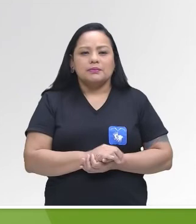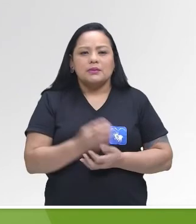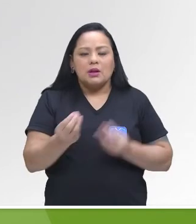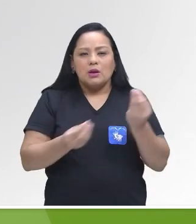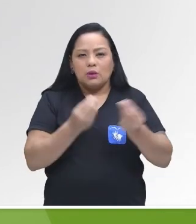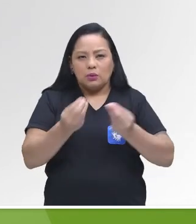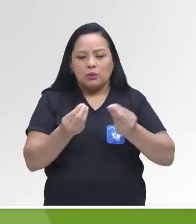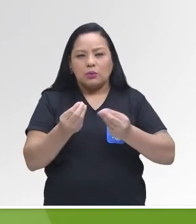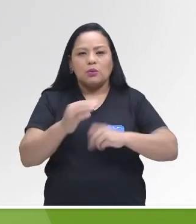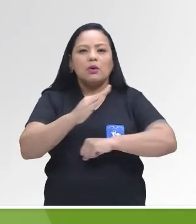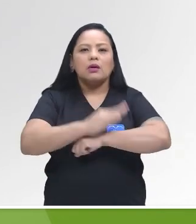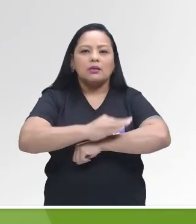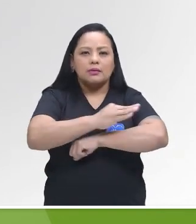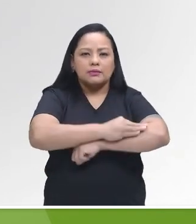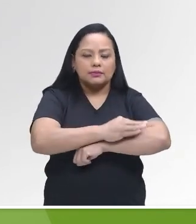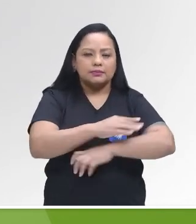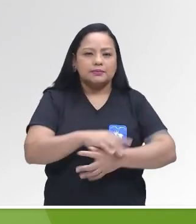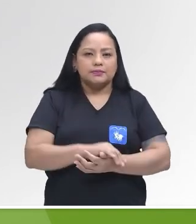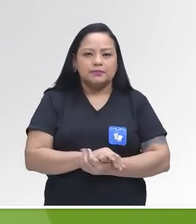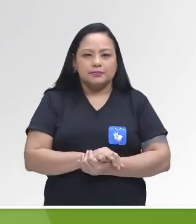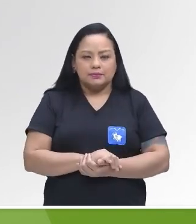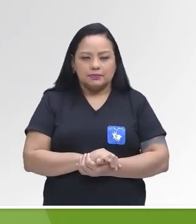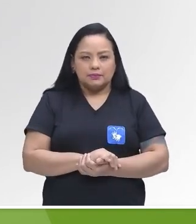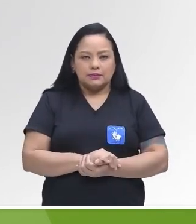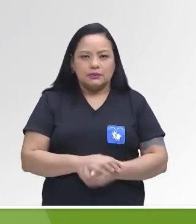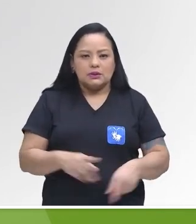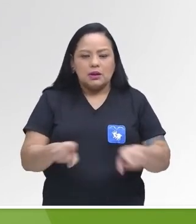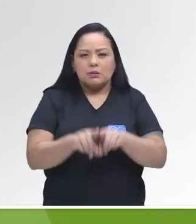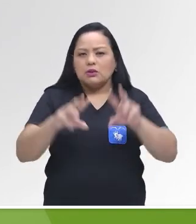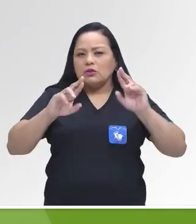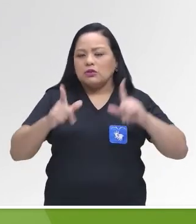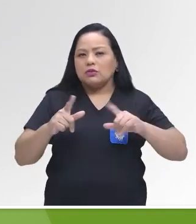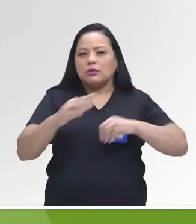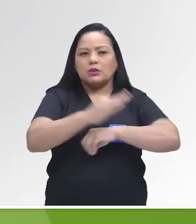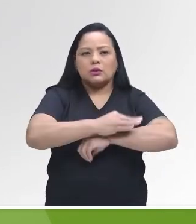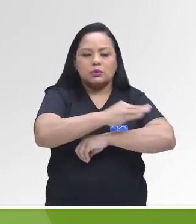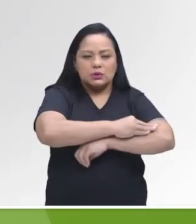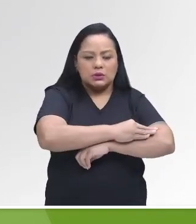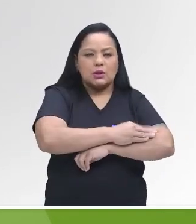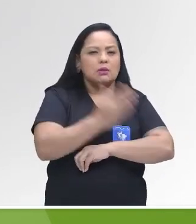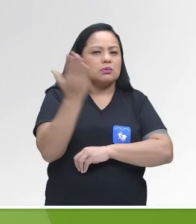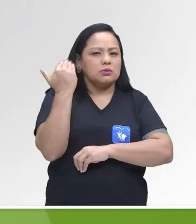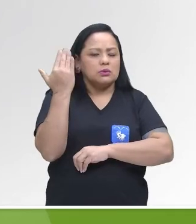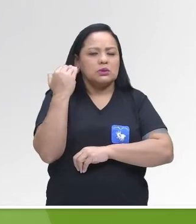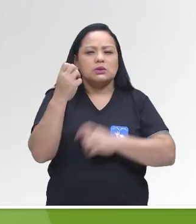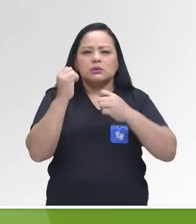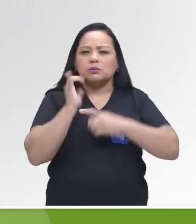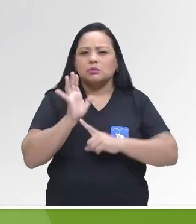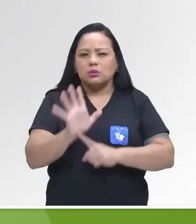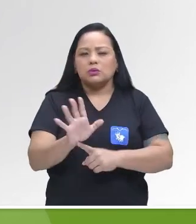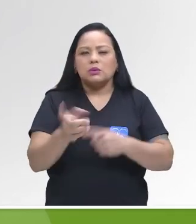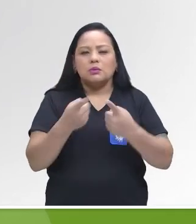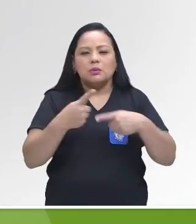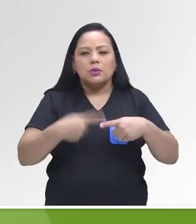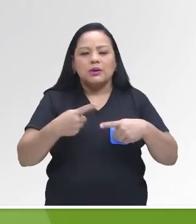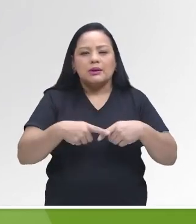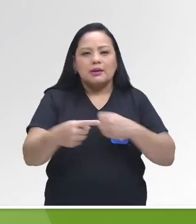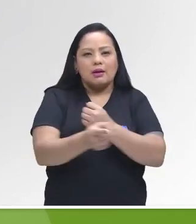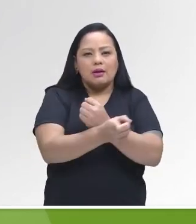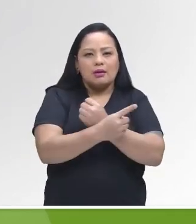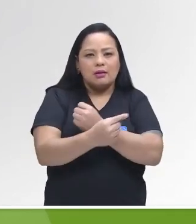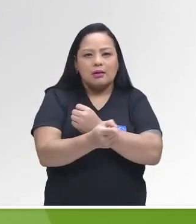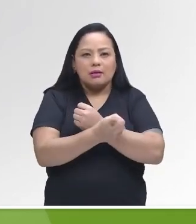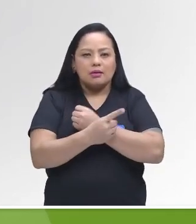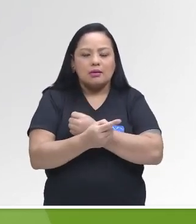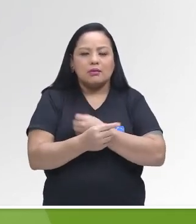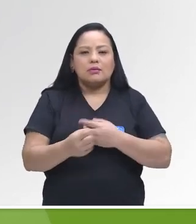como anfíbio, tá? E ela é bem diferente dos sapos, das rãs e das pererecas, porque elas têm a cauda. A